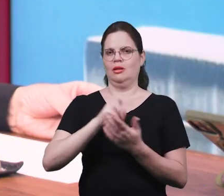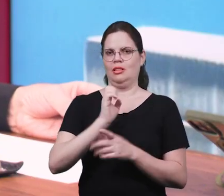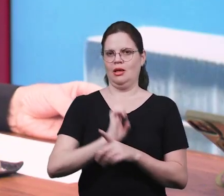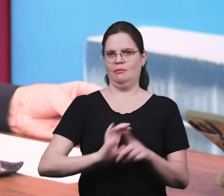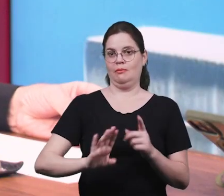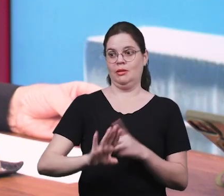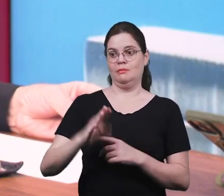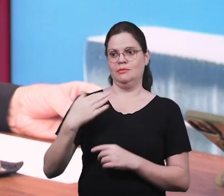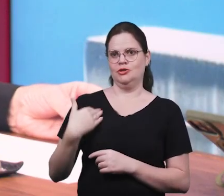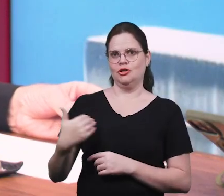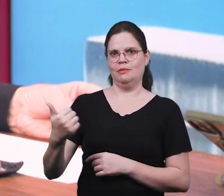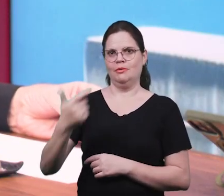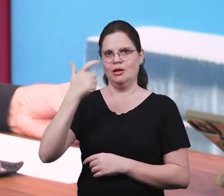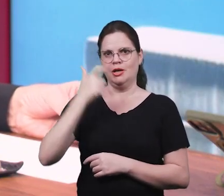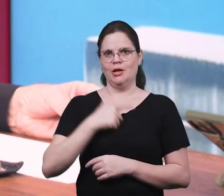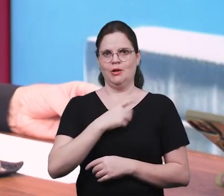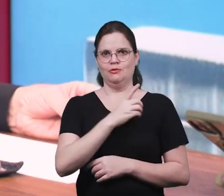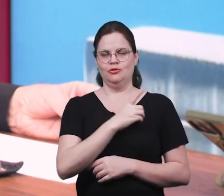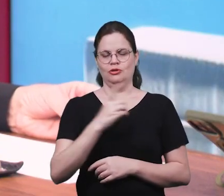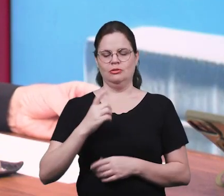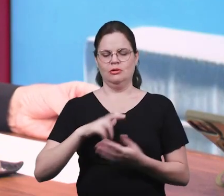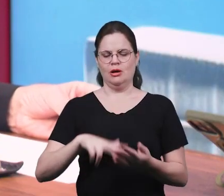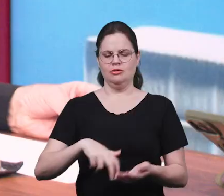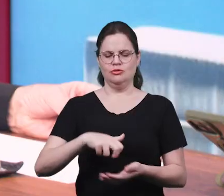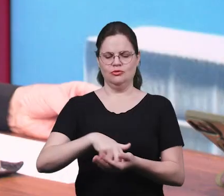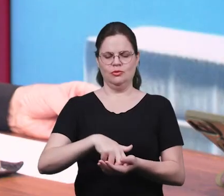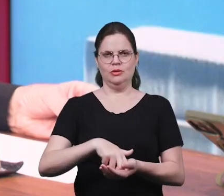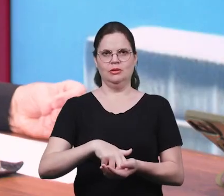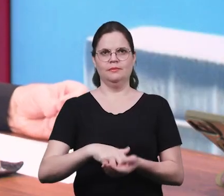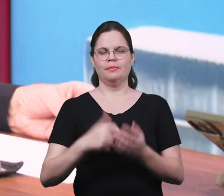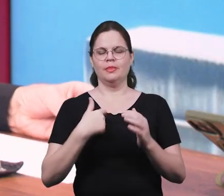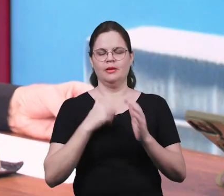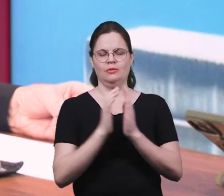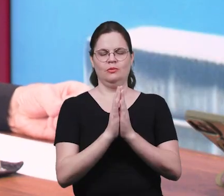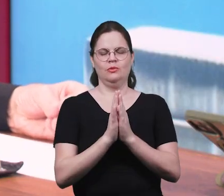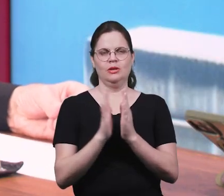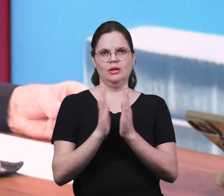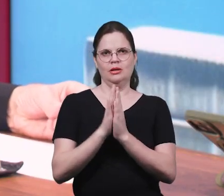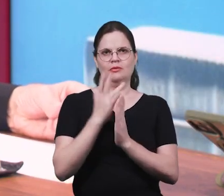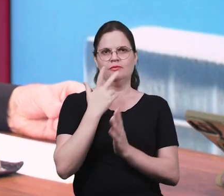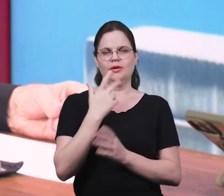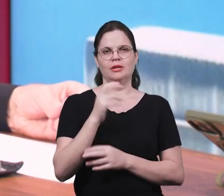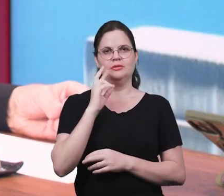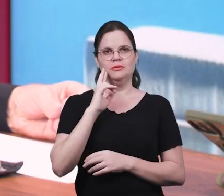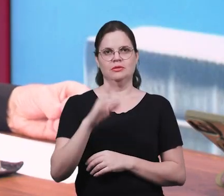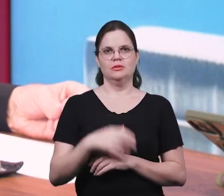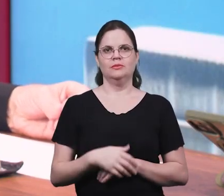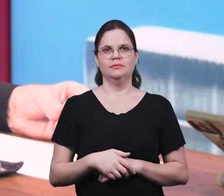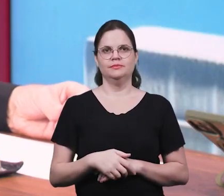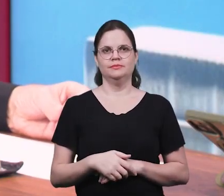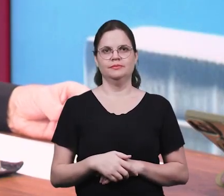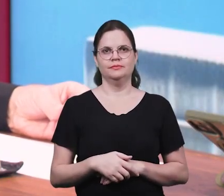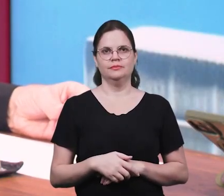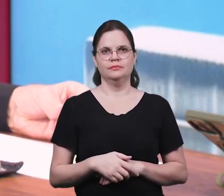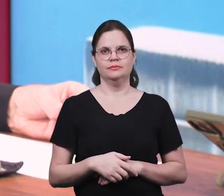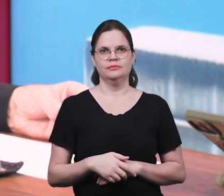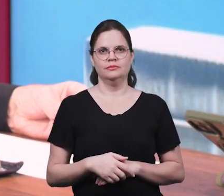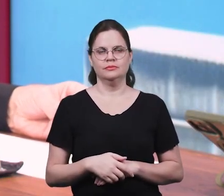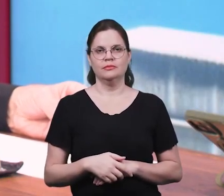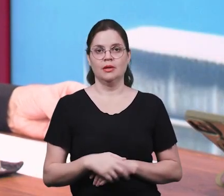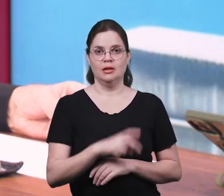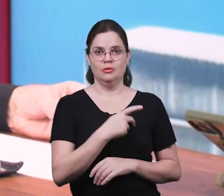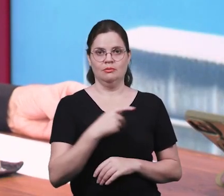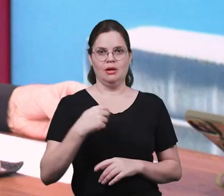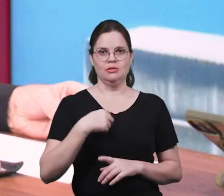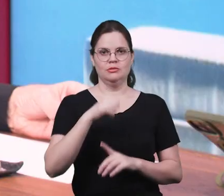bíblica dominical. Eu me ajoelhei e eu fiz uma oração ali. O pastor estava